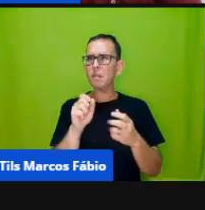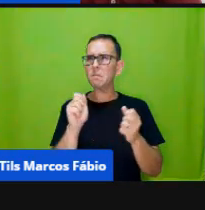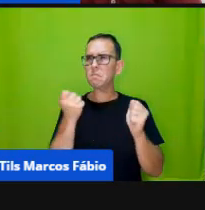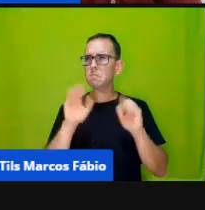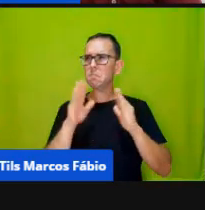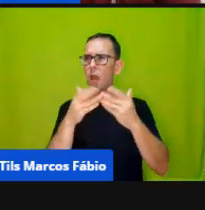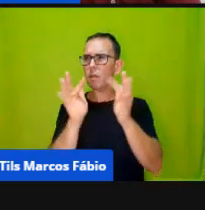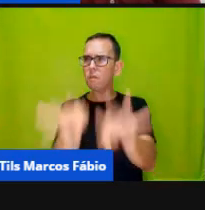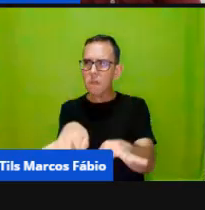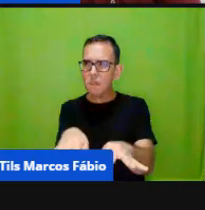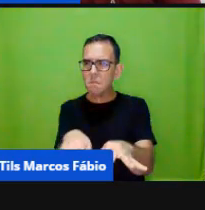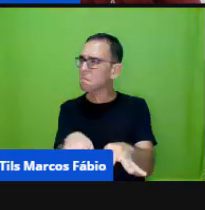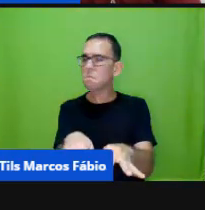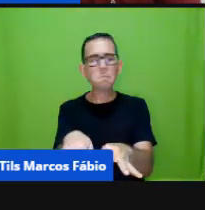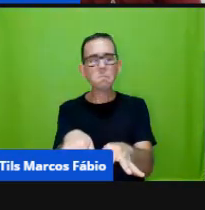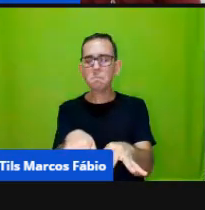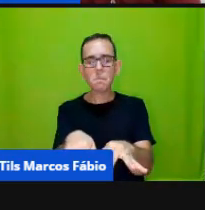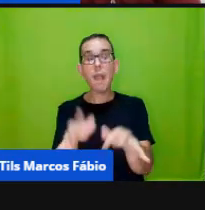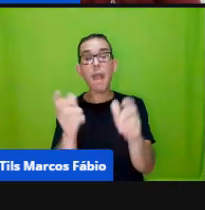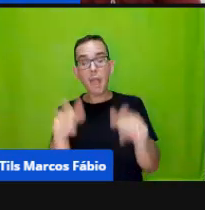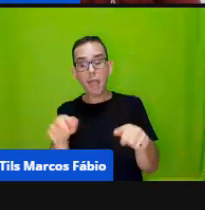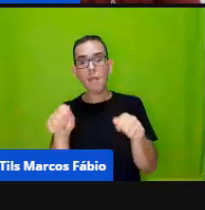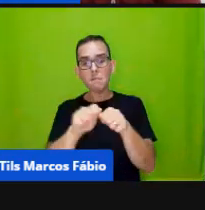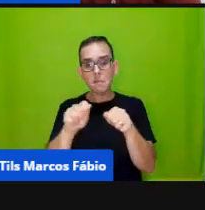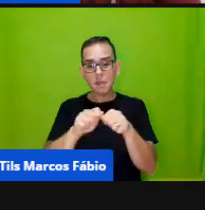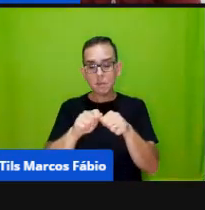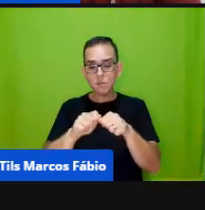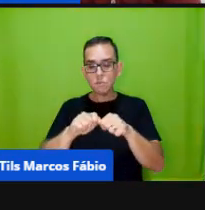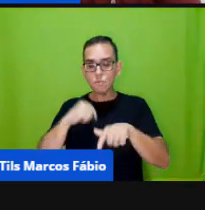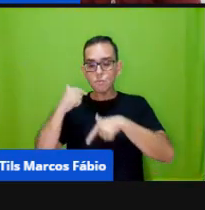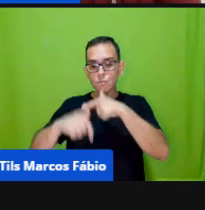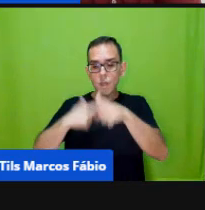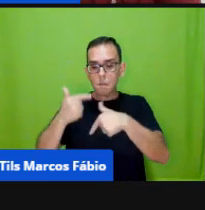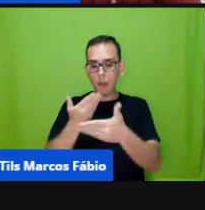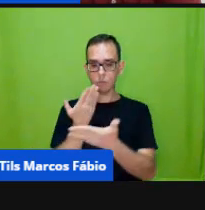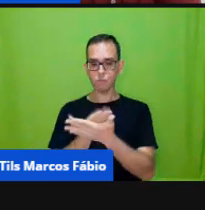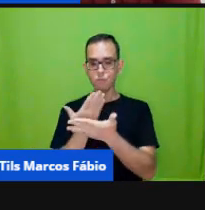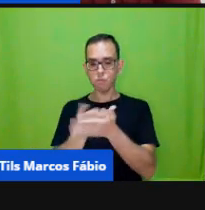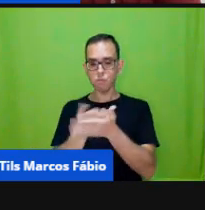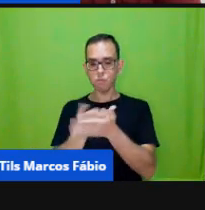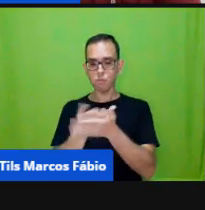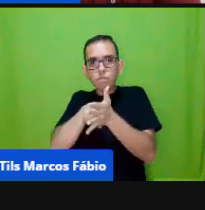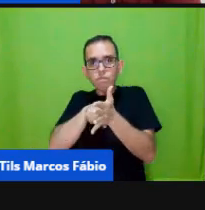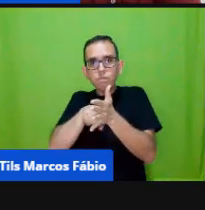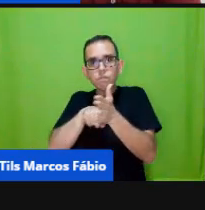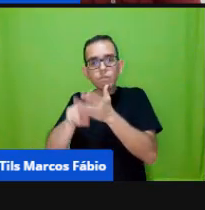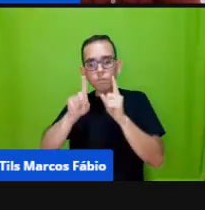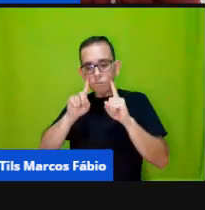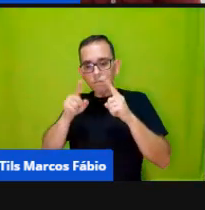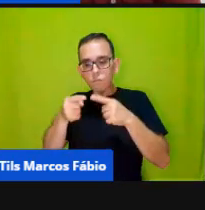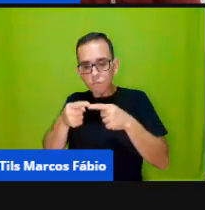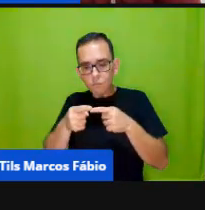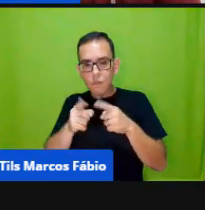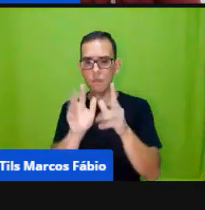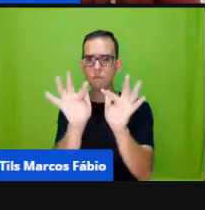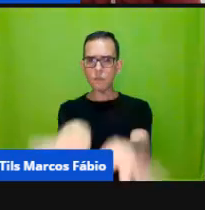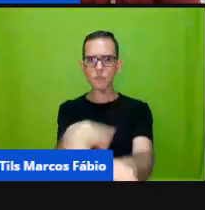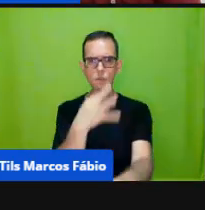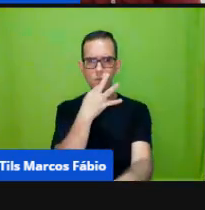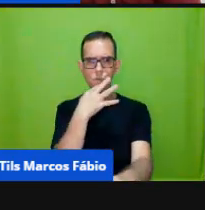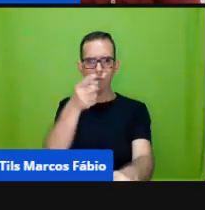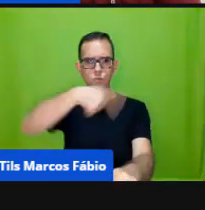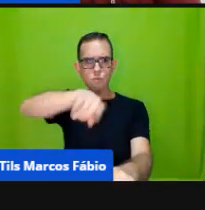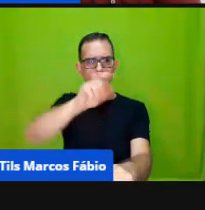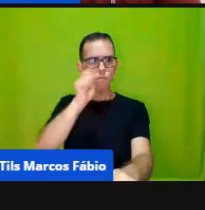Ele é uma atividade que constrói o cidadão. Então, não é uma atividade em que finaliza o conhecimento do